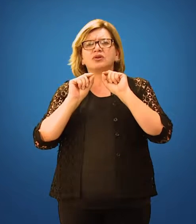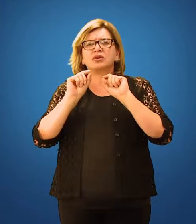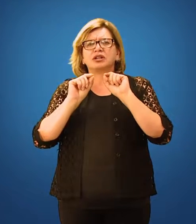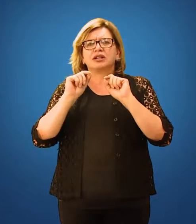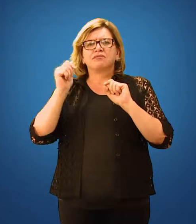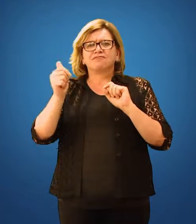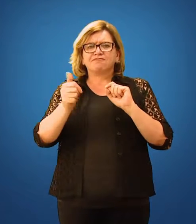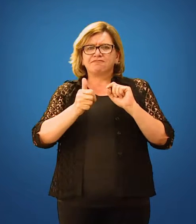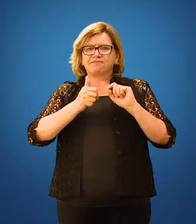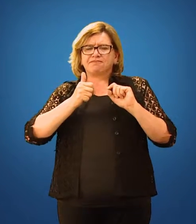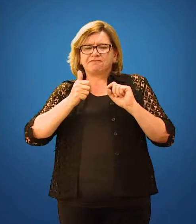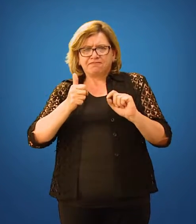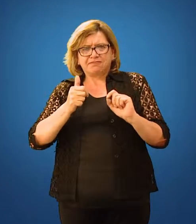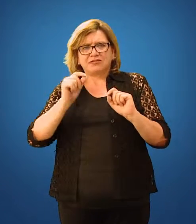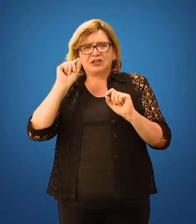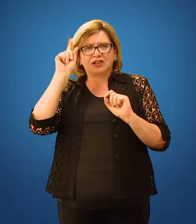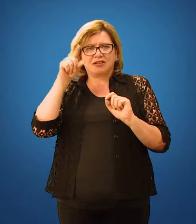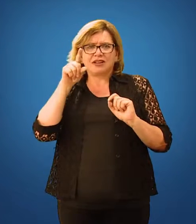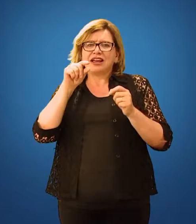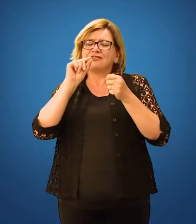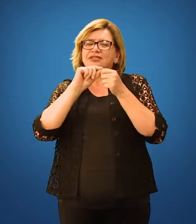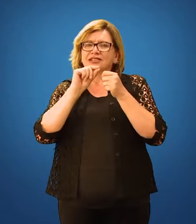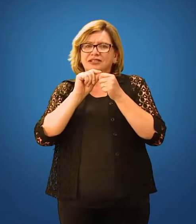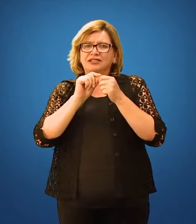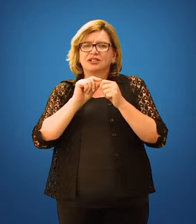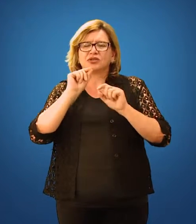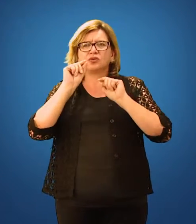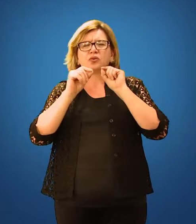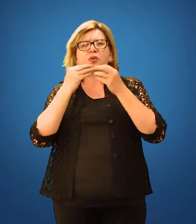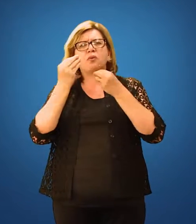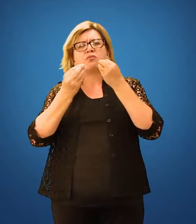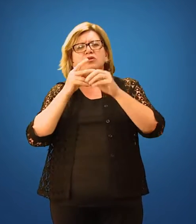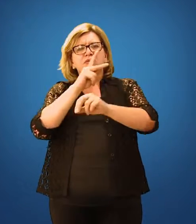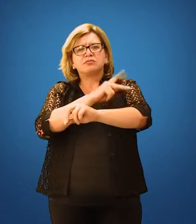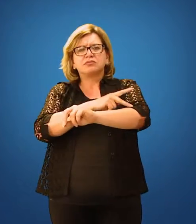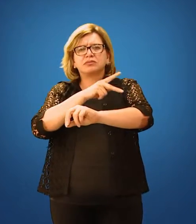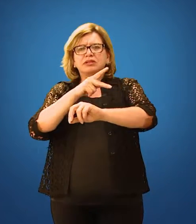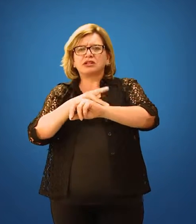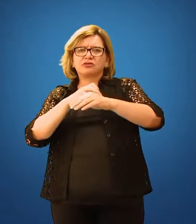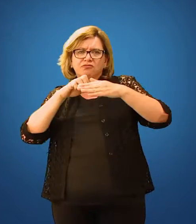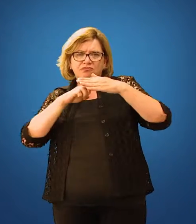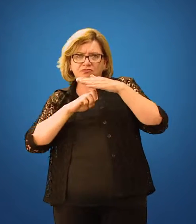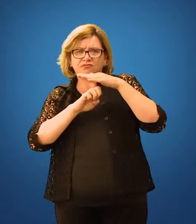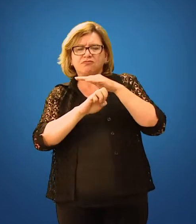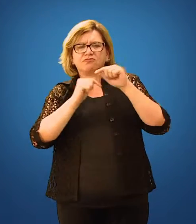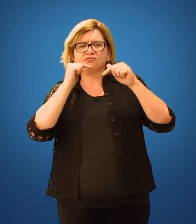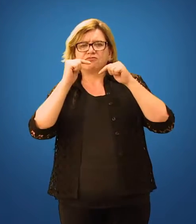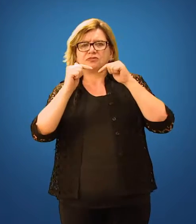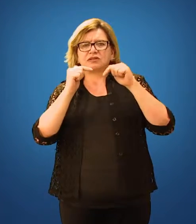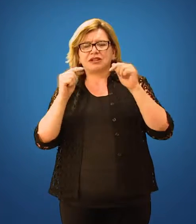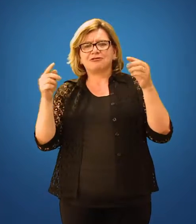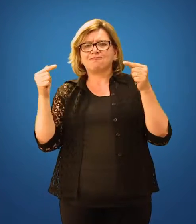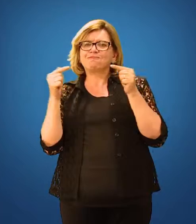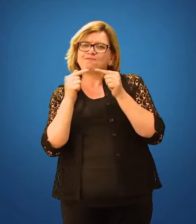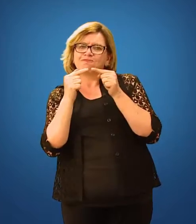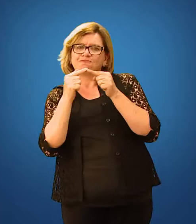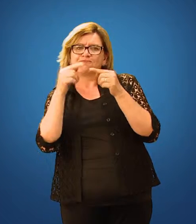pontos onde a pedagogia empreendedora vai ter que ser melhor trabalhada, de acordo com a